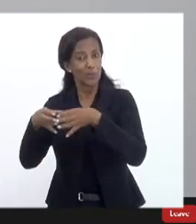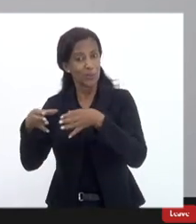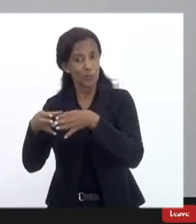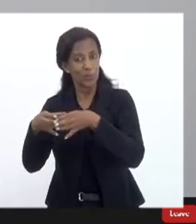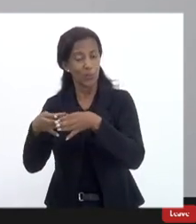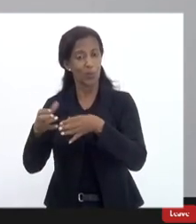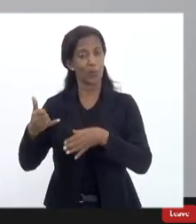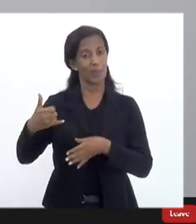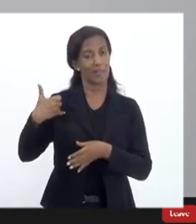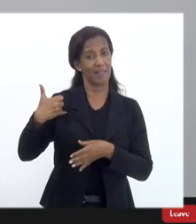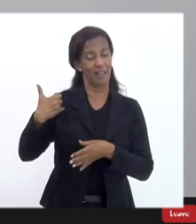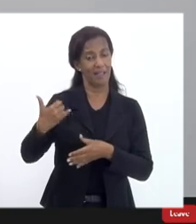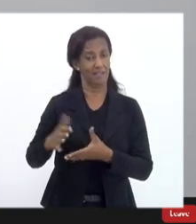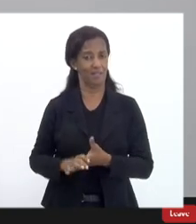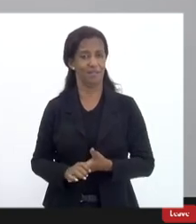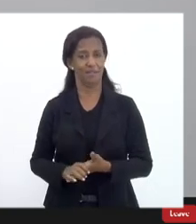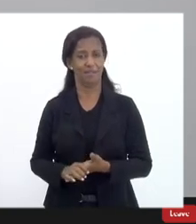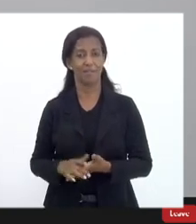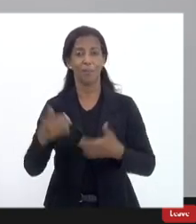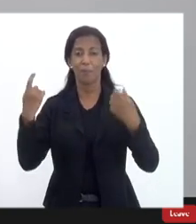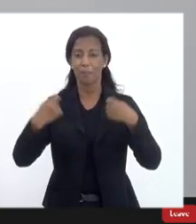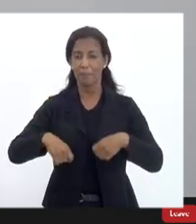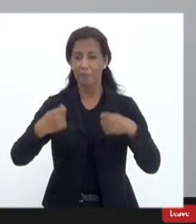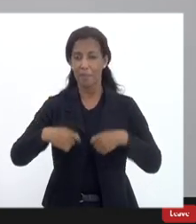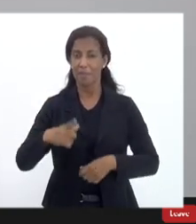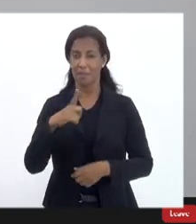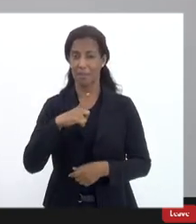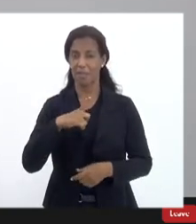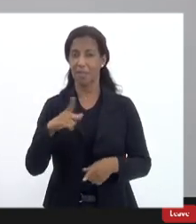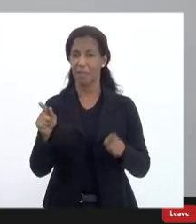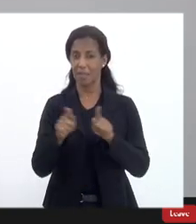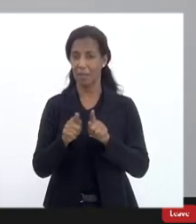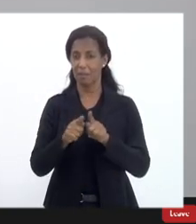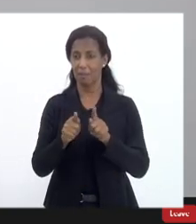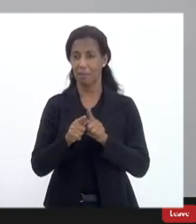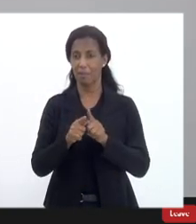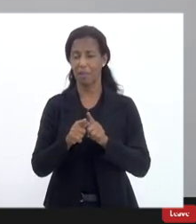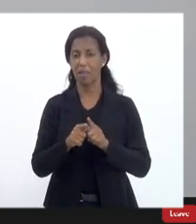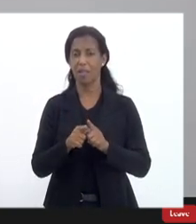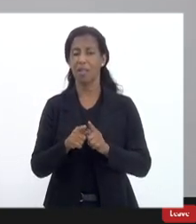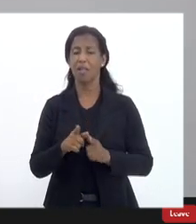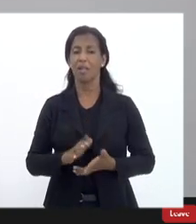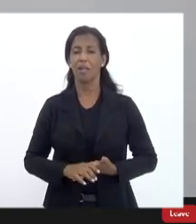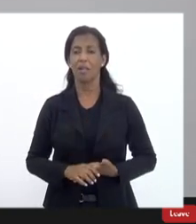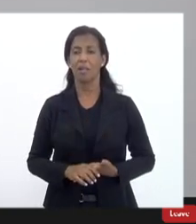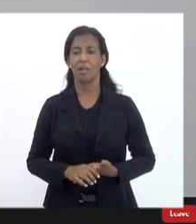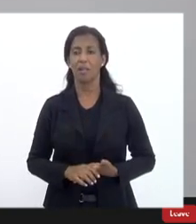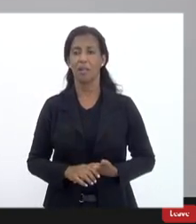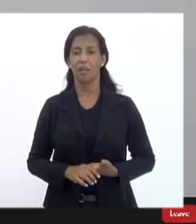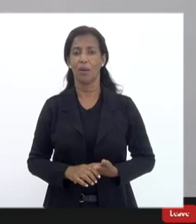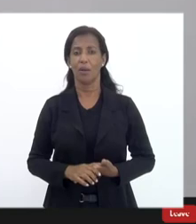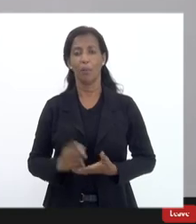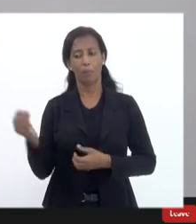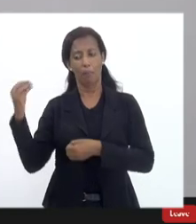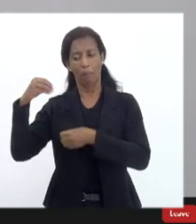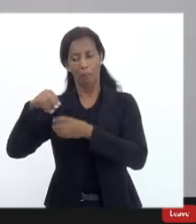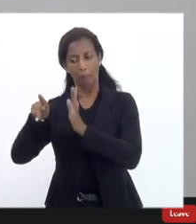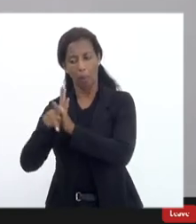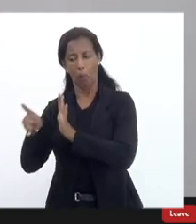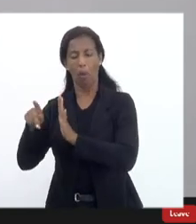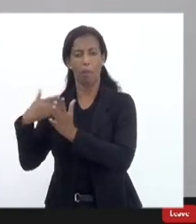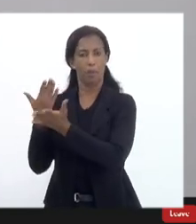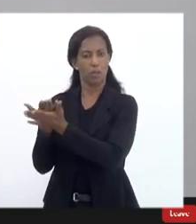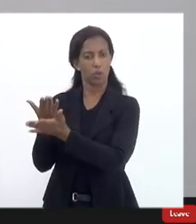dessa faixa etária. Então, assim, acho que é preciso considerar, sim, a possibilidade de nós termos, né, por parte das escolas,